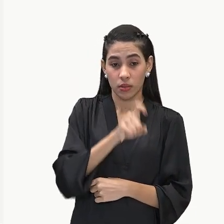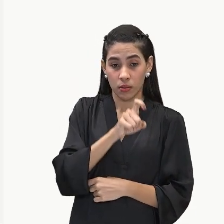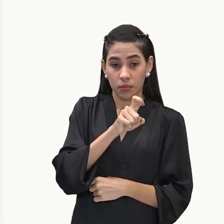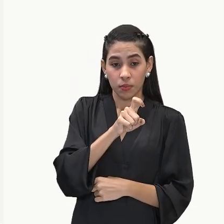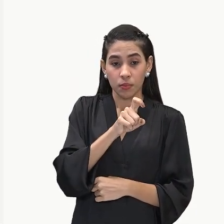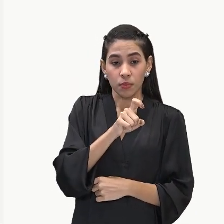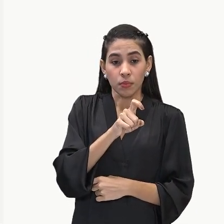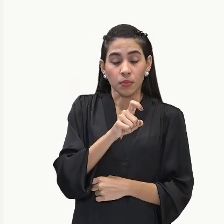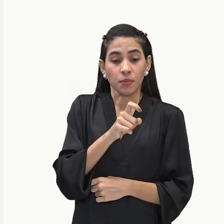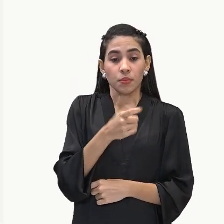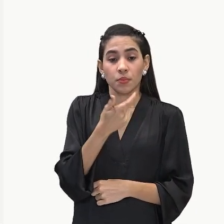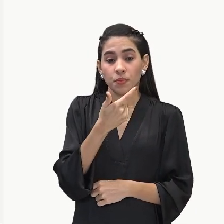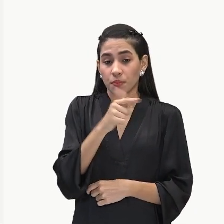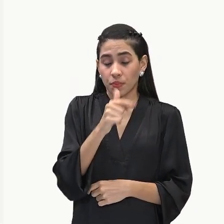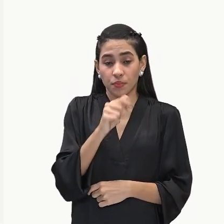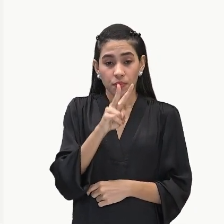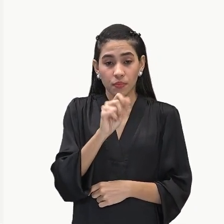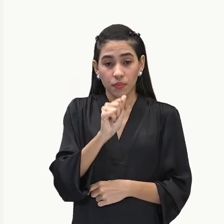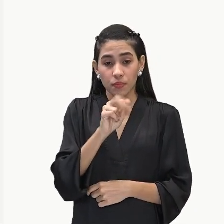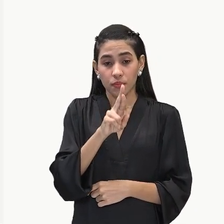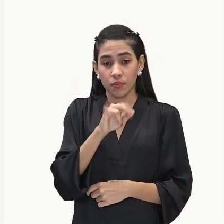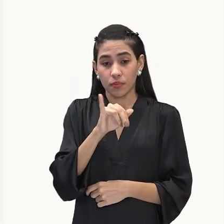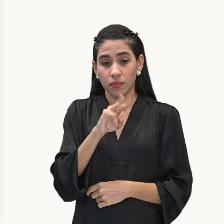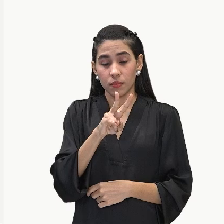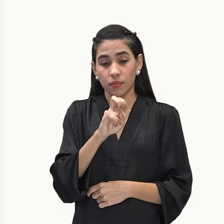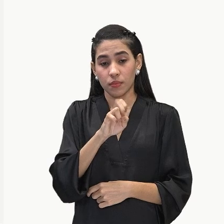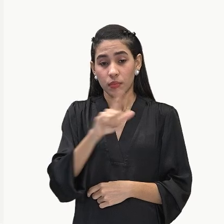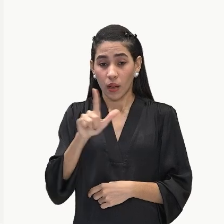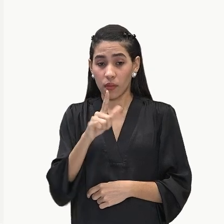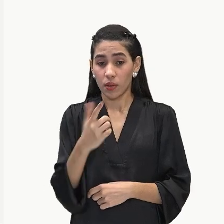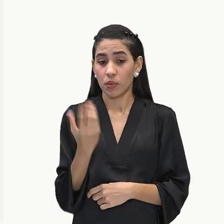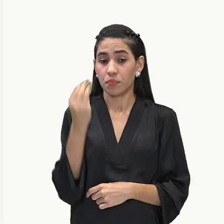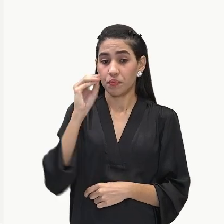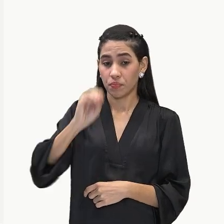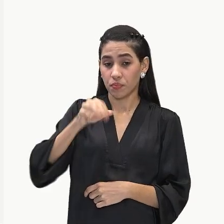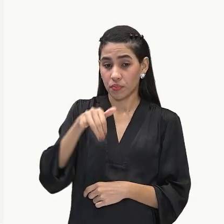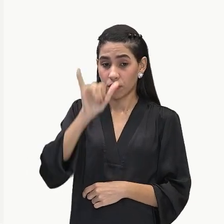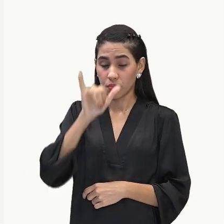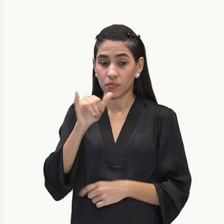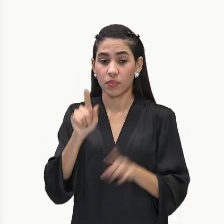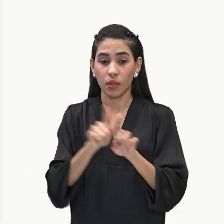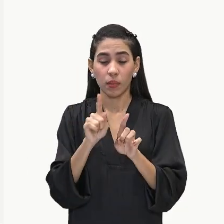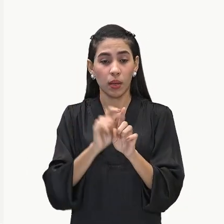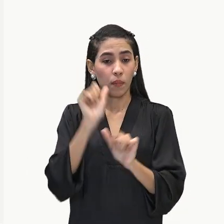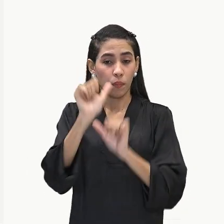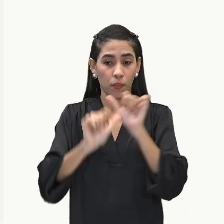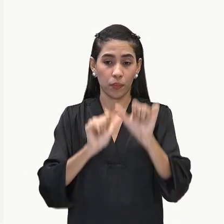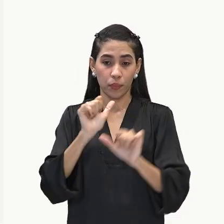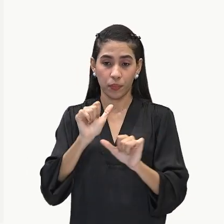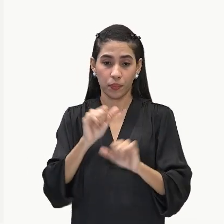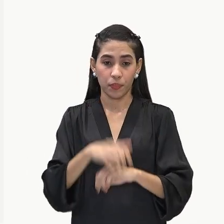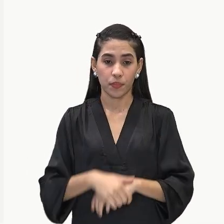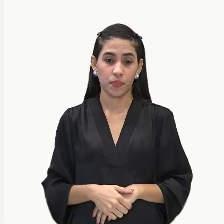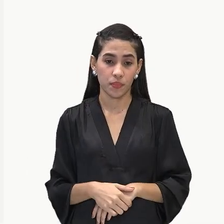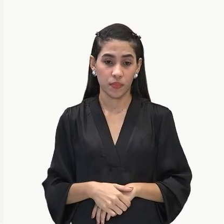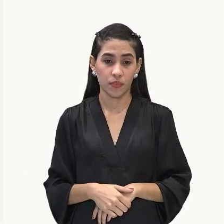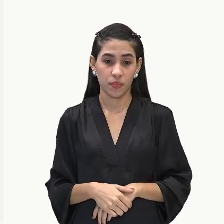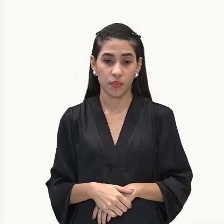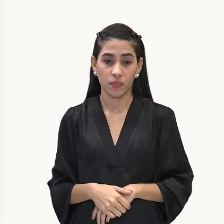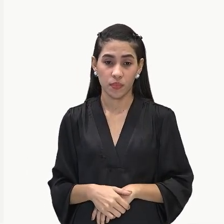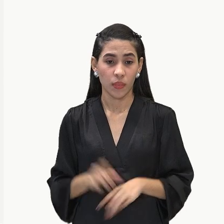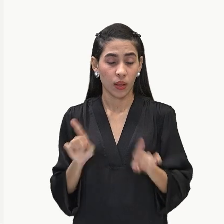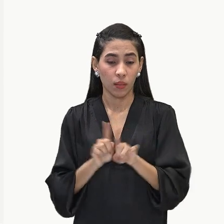que não tem ali a variável y, e se coloca para o mesmo membro ali que está o 16, que também não